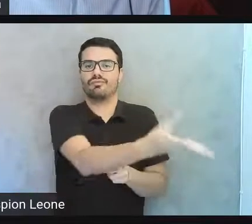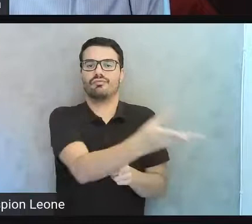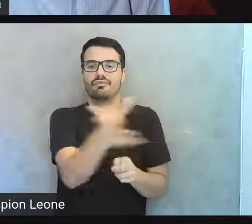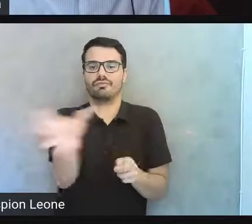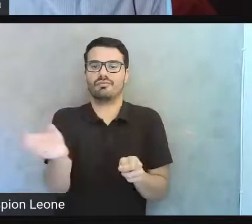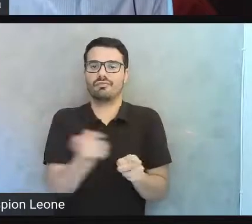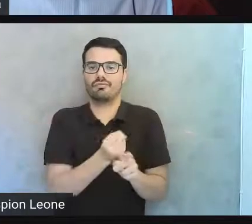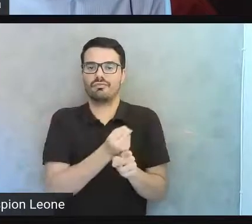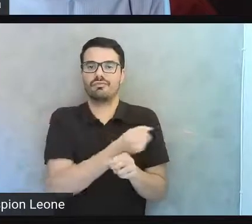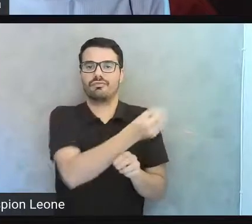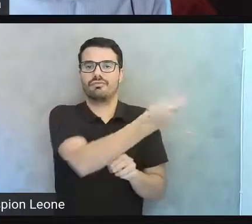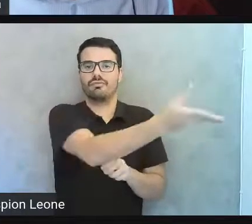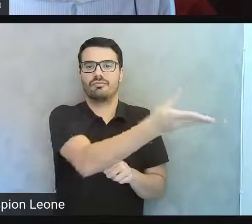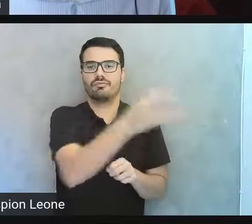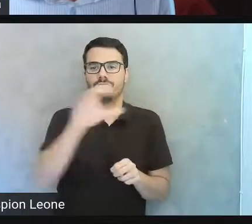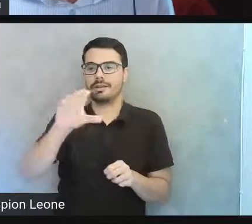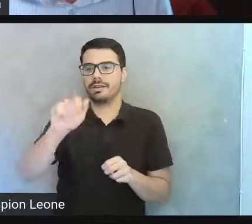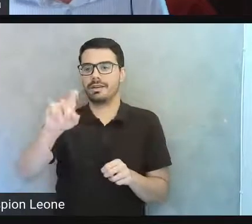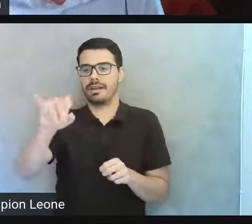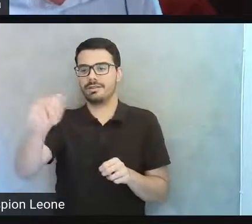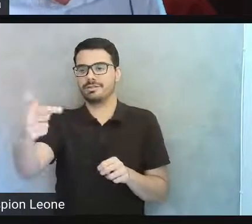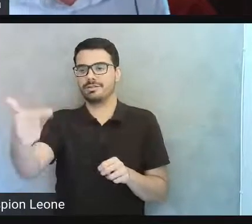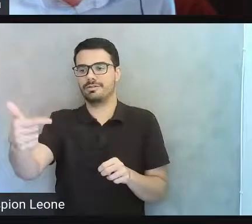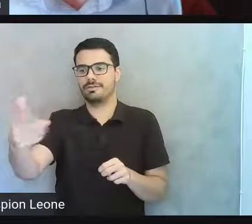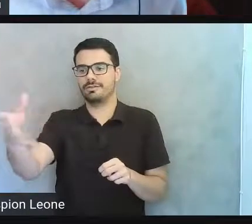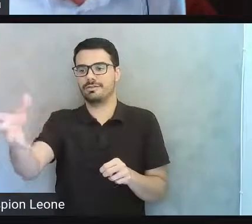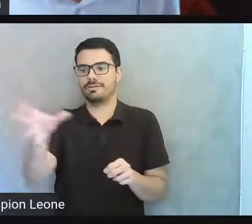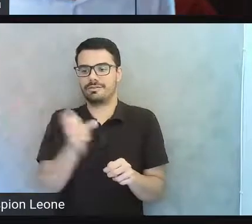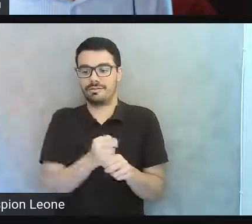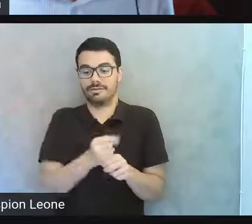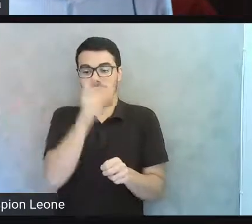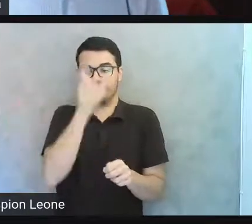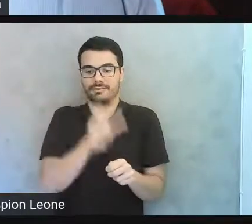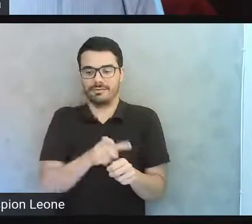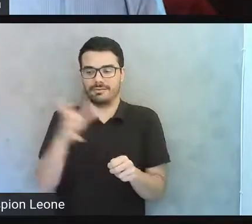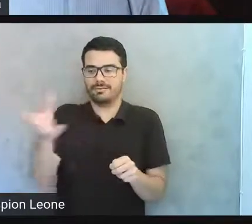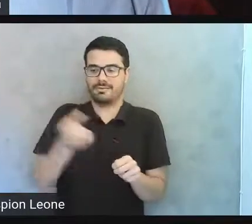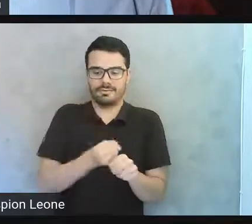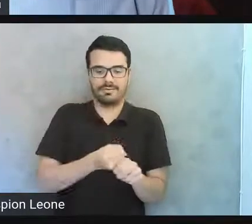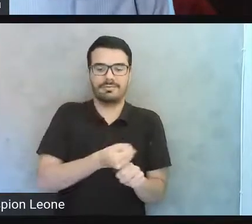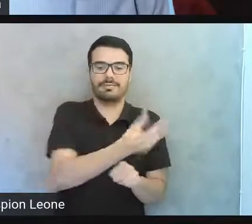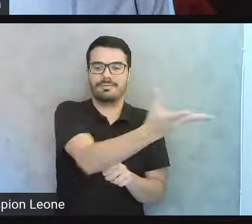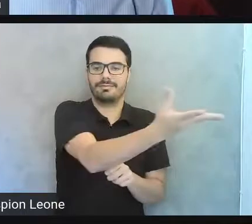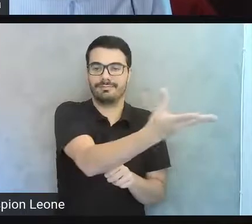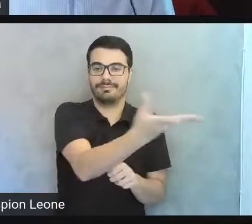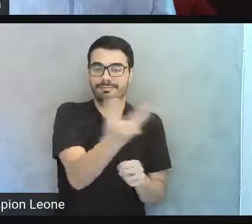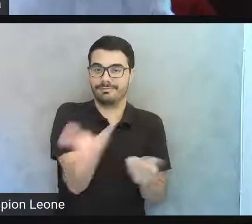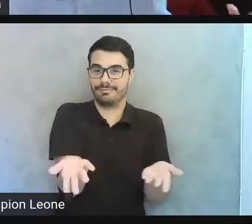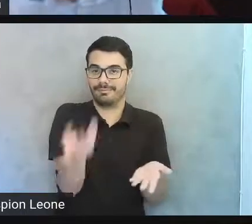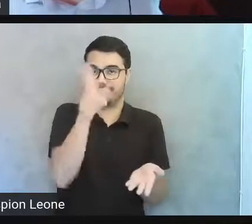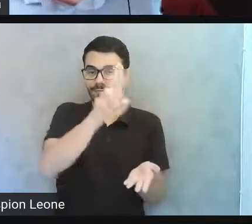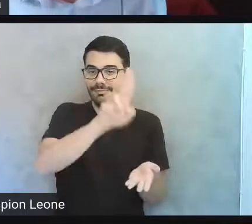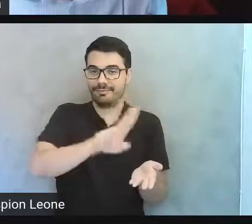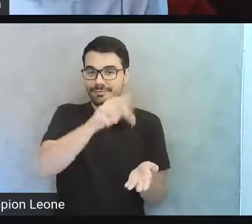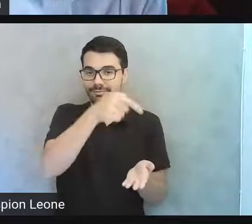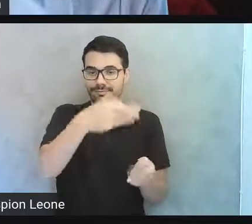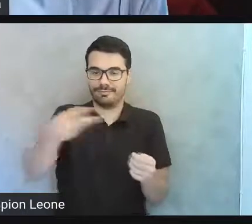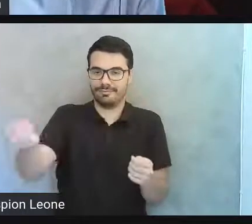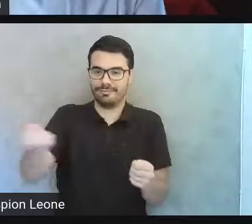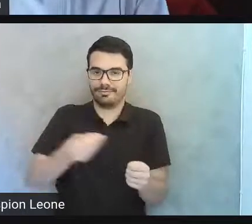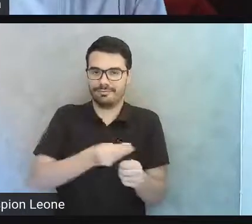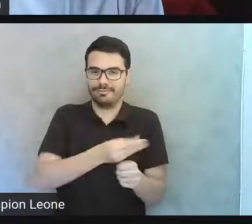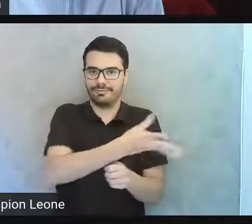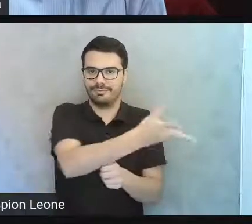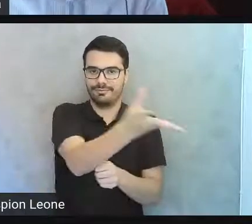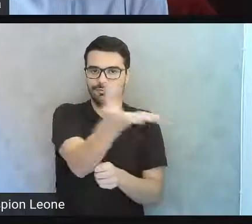no Caixa 2 migre para esse sistema de fundos pareados e utilizando uma